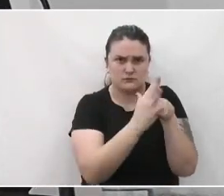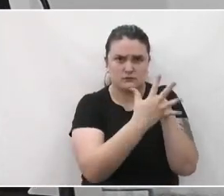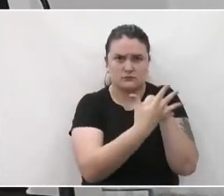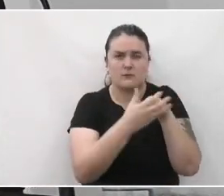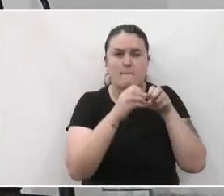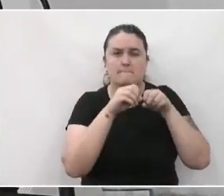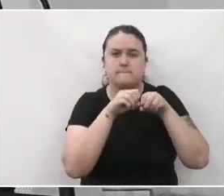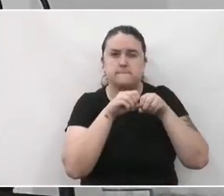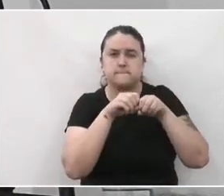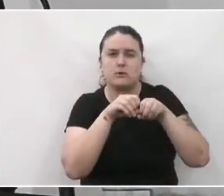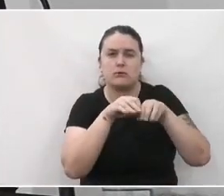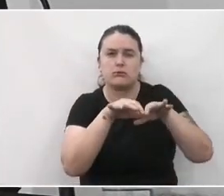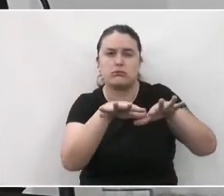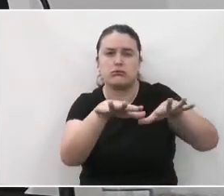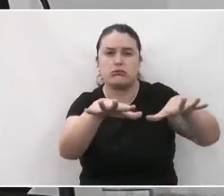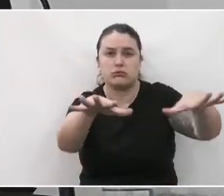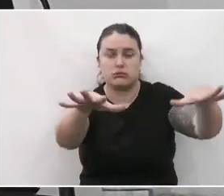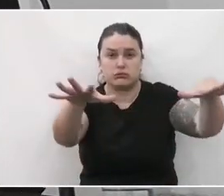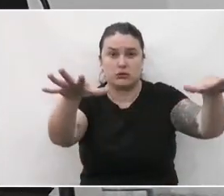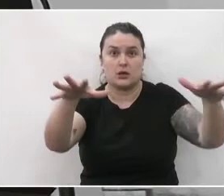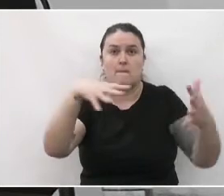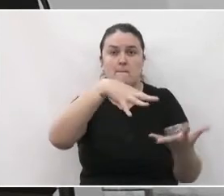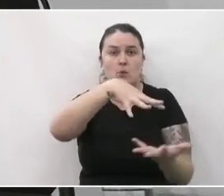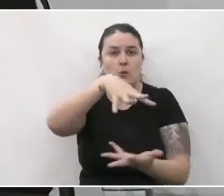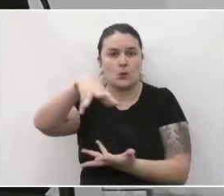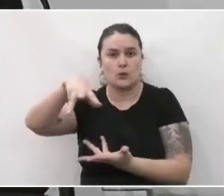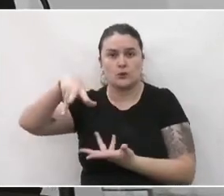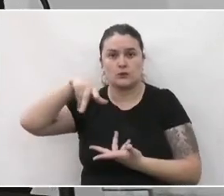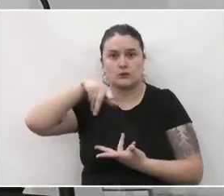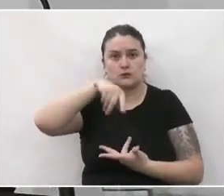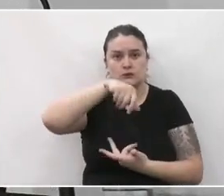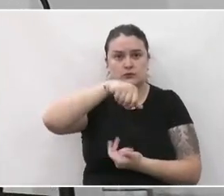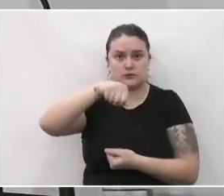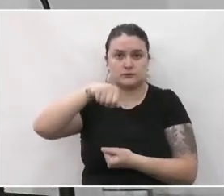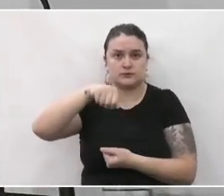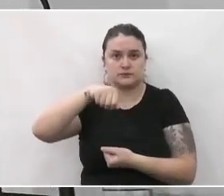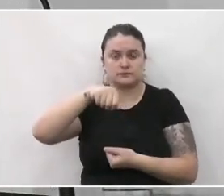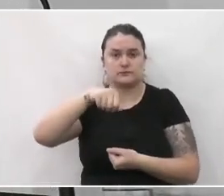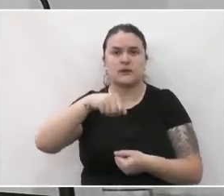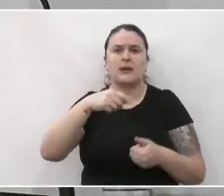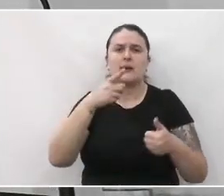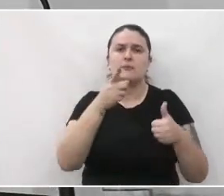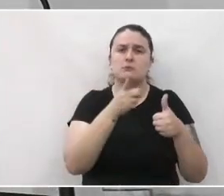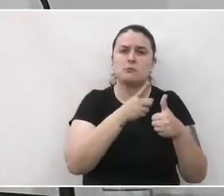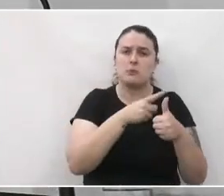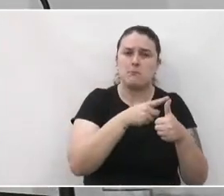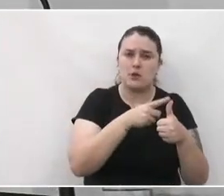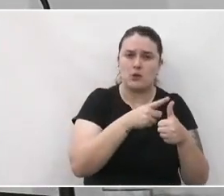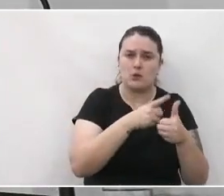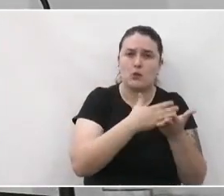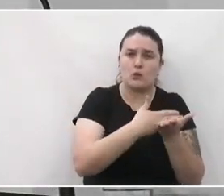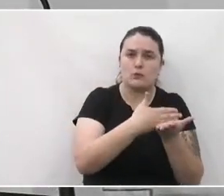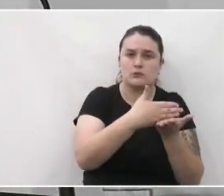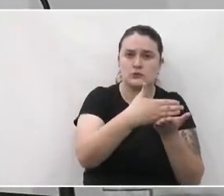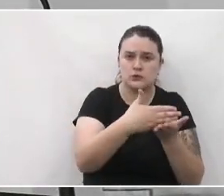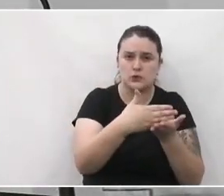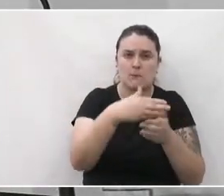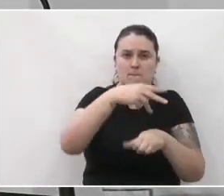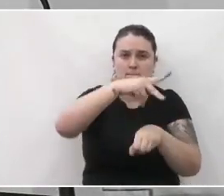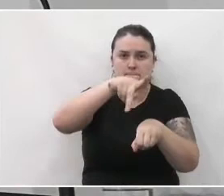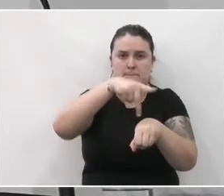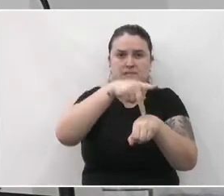ser uma endemia e passou a ser uma pandemia, atingindo, no primeiro momento, então, a